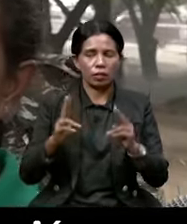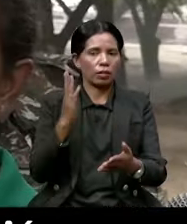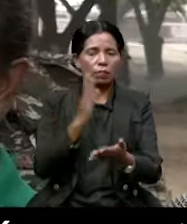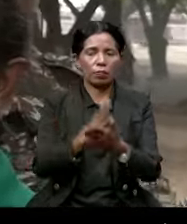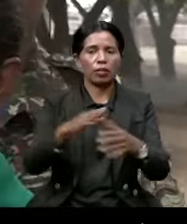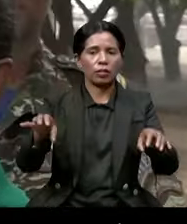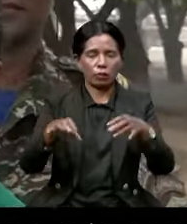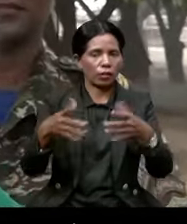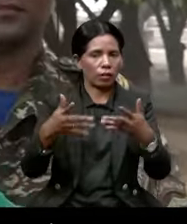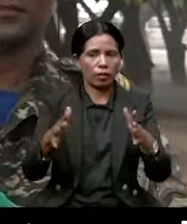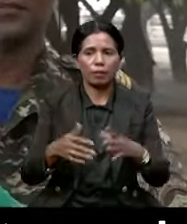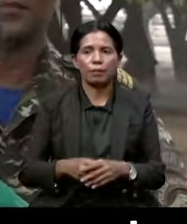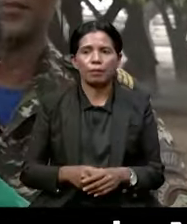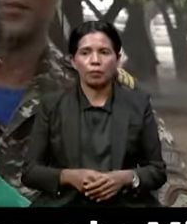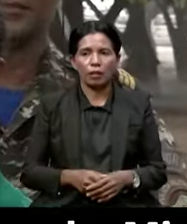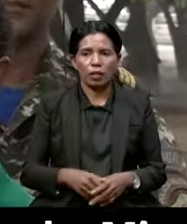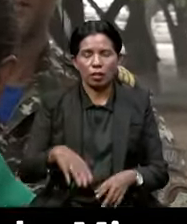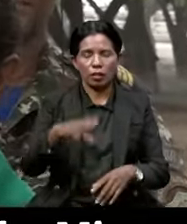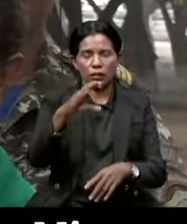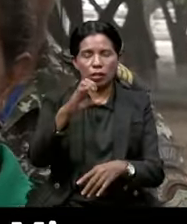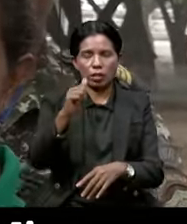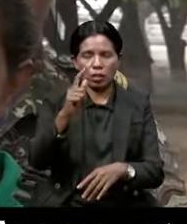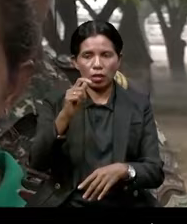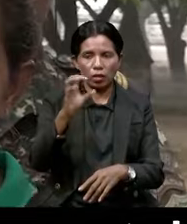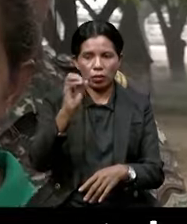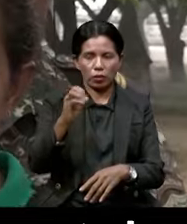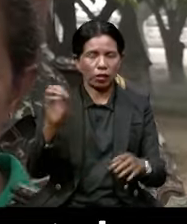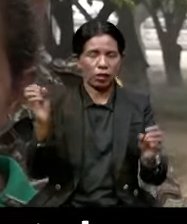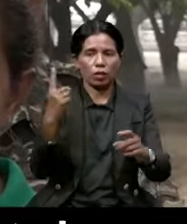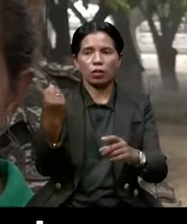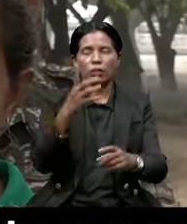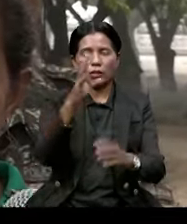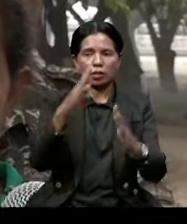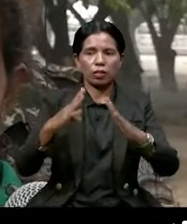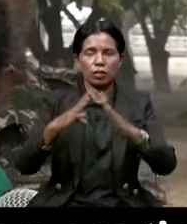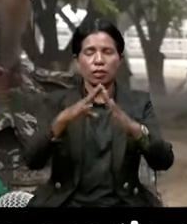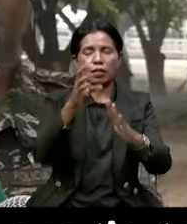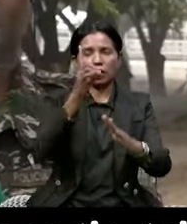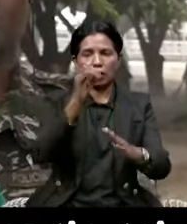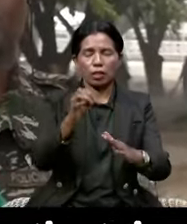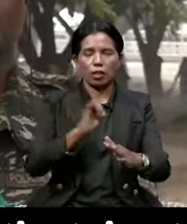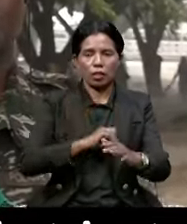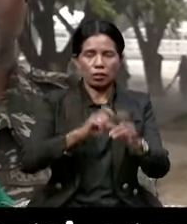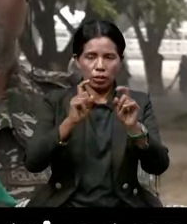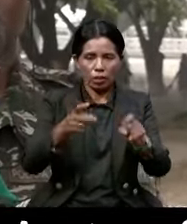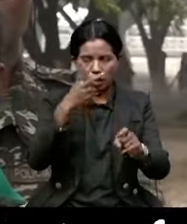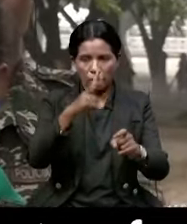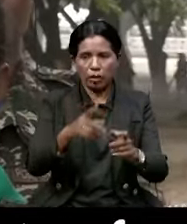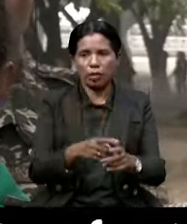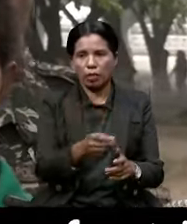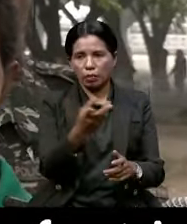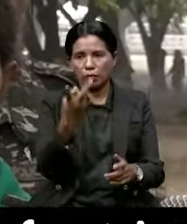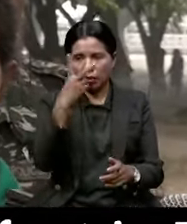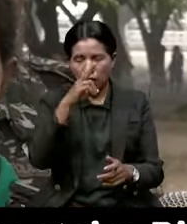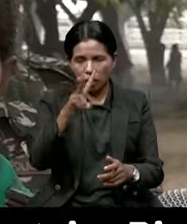lá. Se a to se que está no ne la la osle ba cidade de Ilis depois ao tem que nessa. Então pode ser a rei